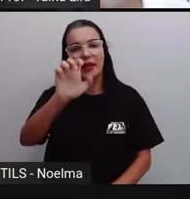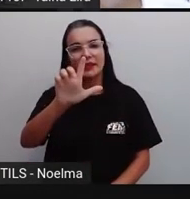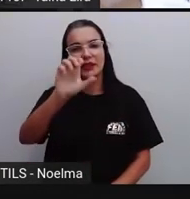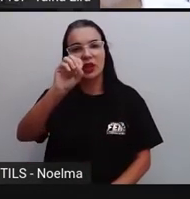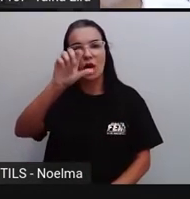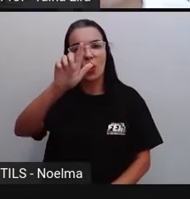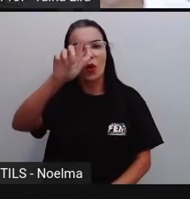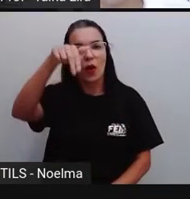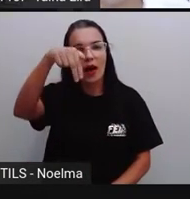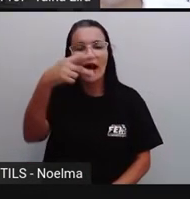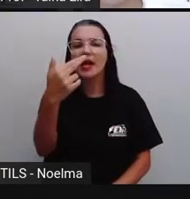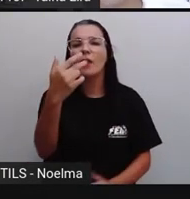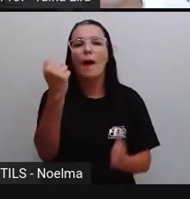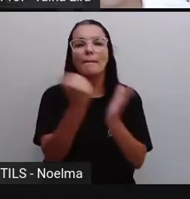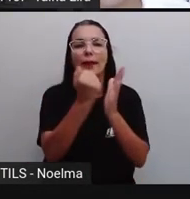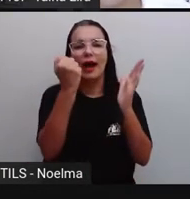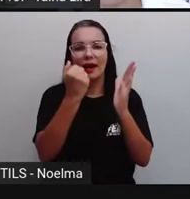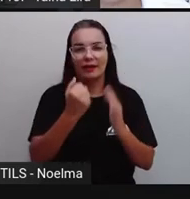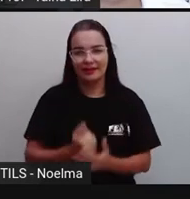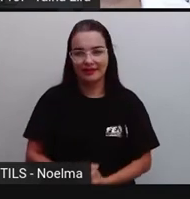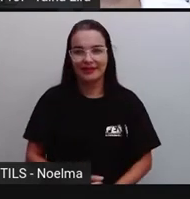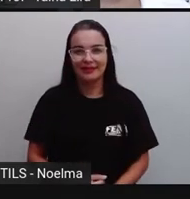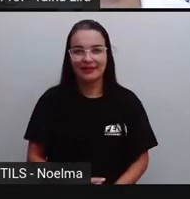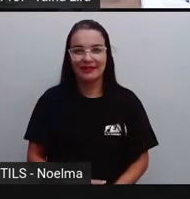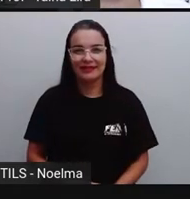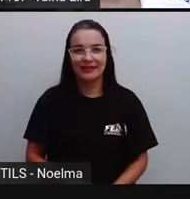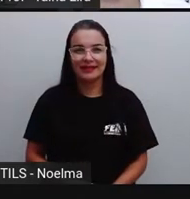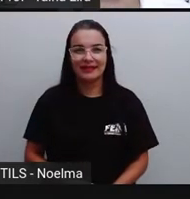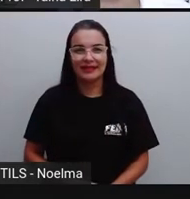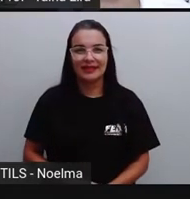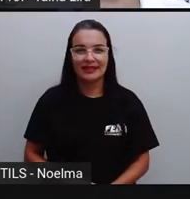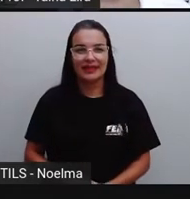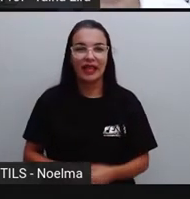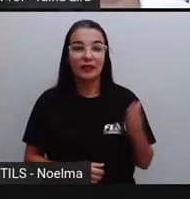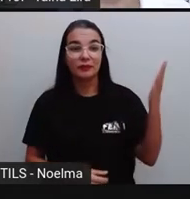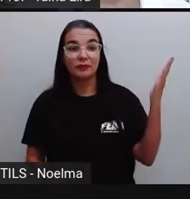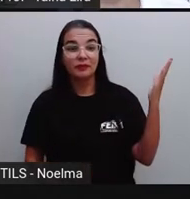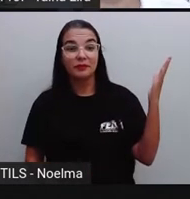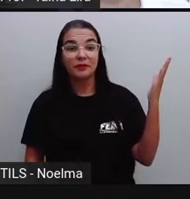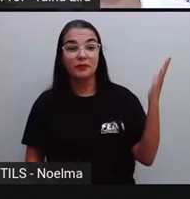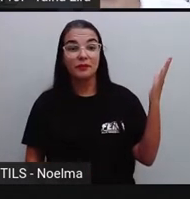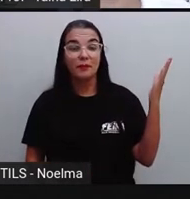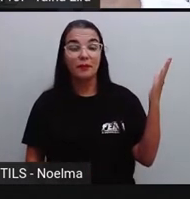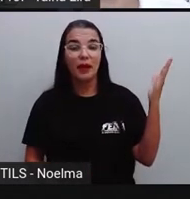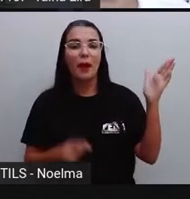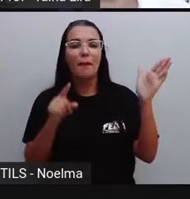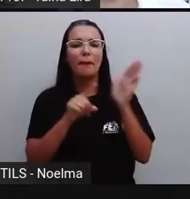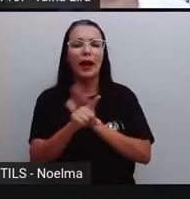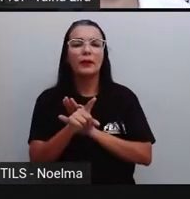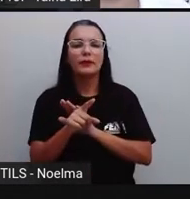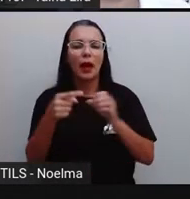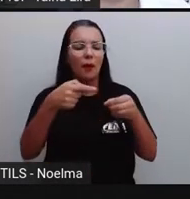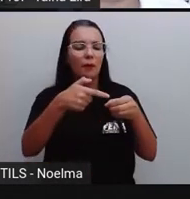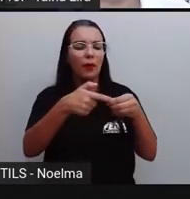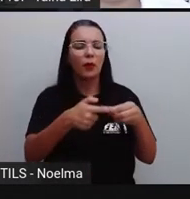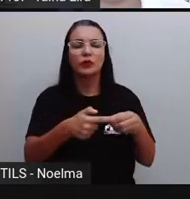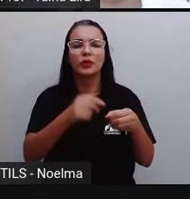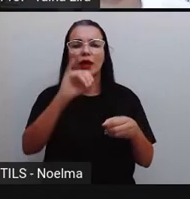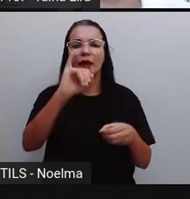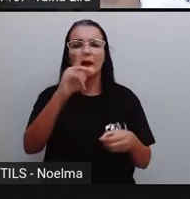Então, vamos ver, olha lá, alguns slogans conhecidos, ó. Pergunta no posto